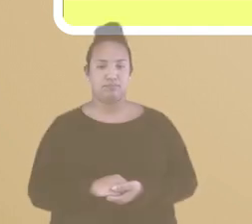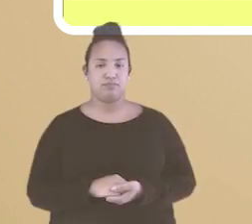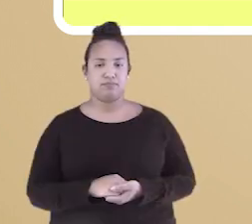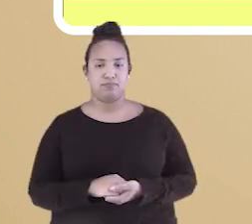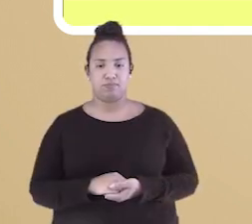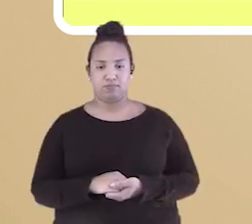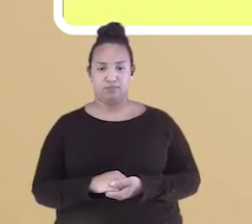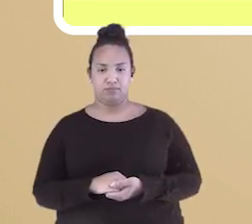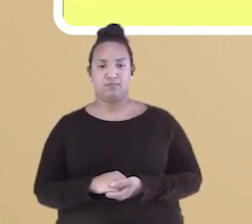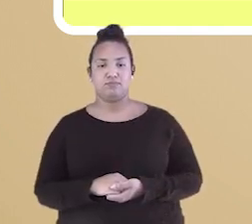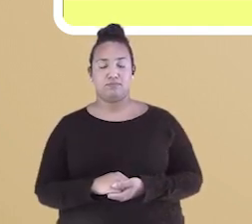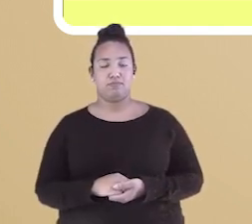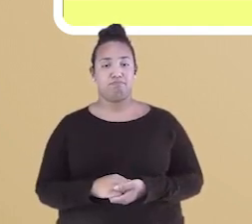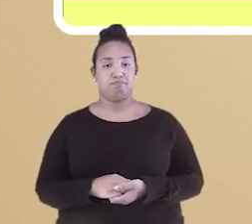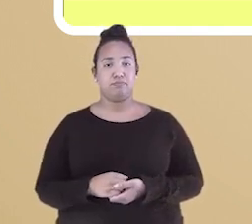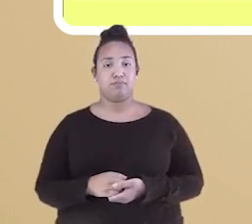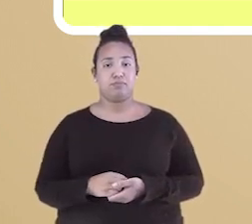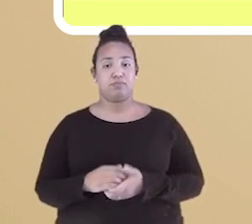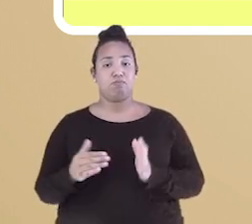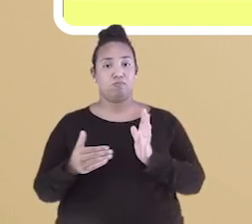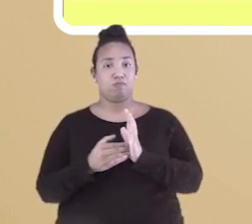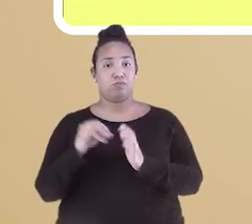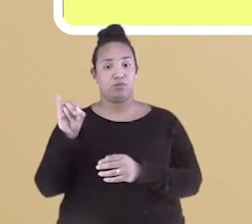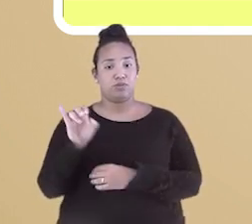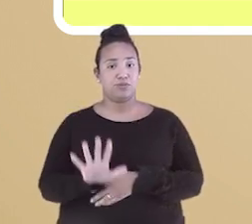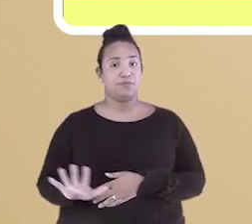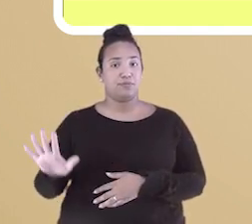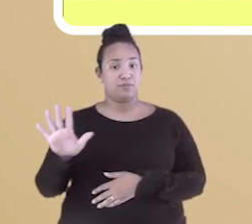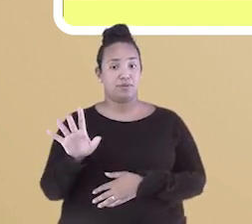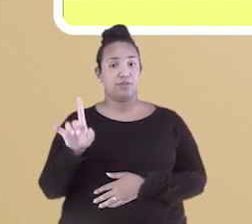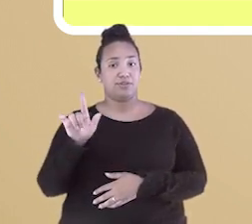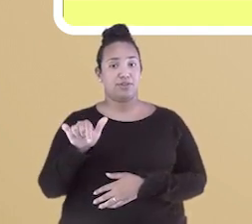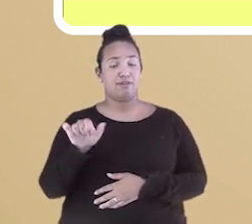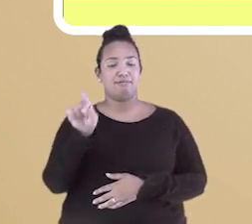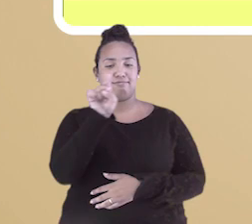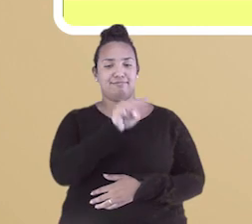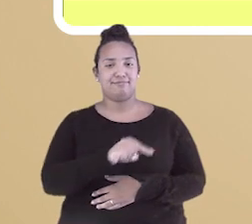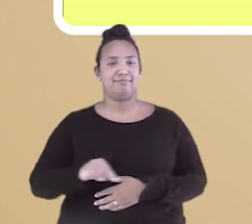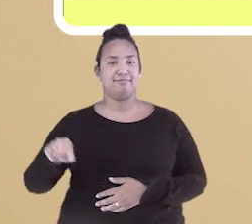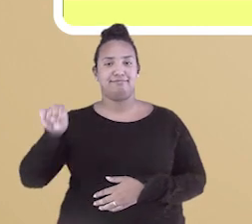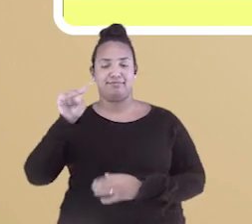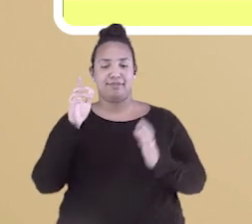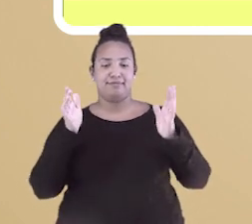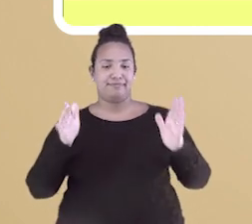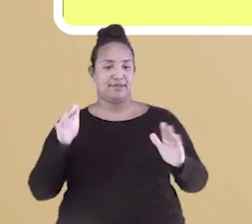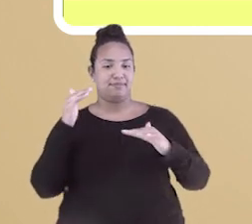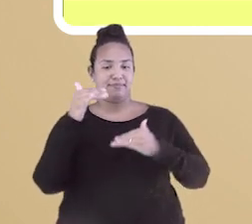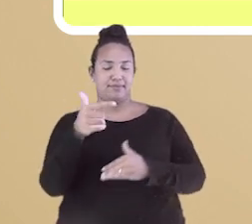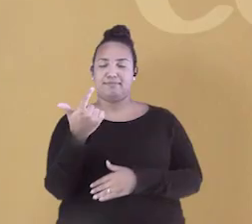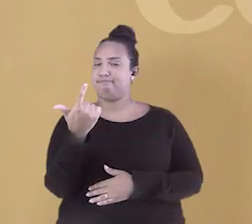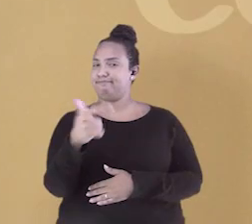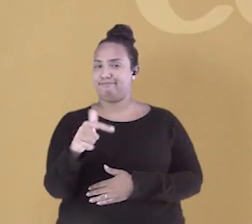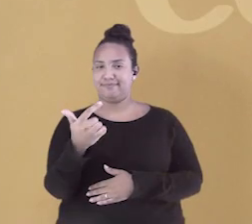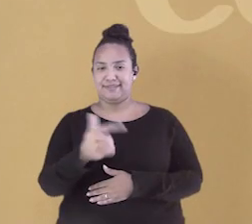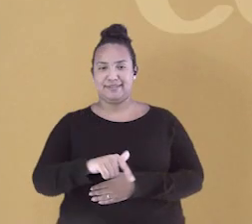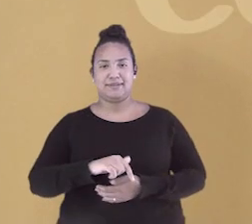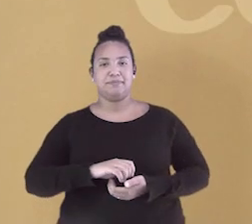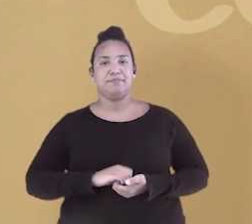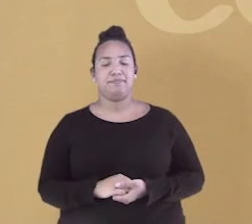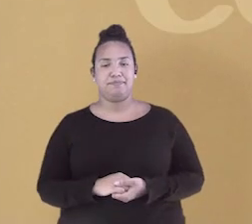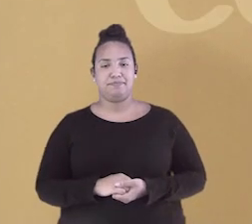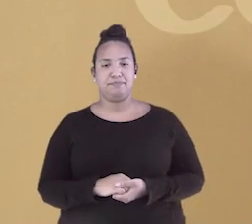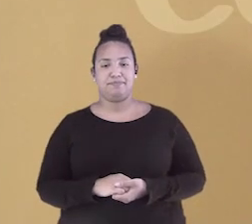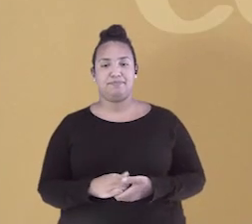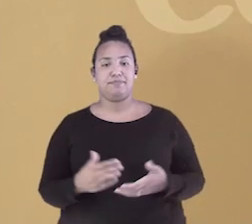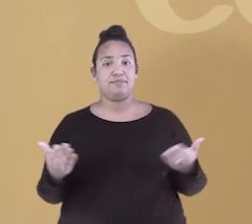A quarta figura é um círculo e ele não possui lados, pois é arredondado. Vamos agora brincar